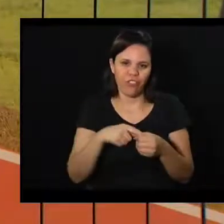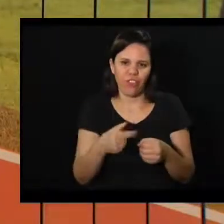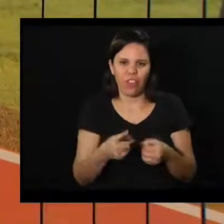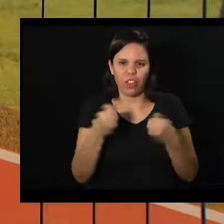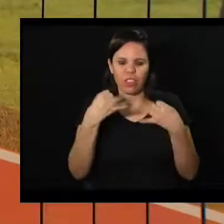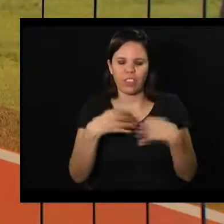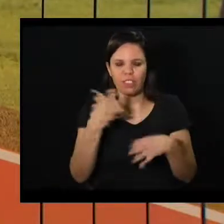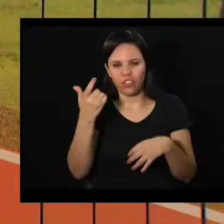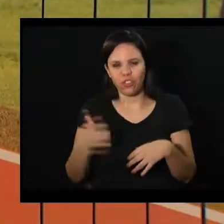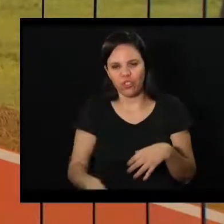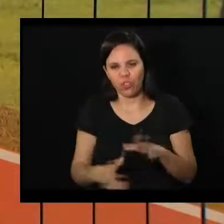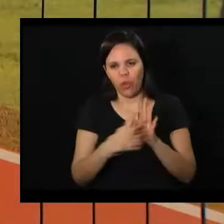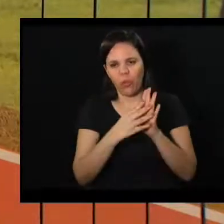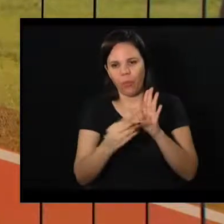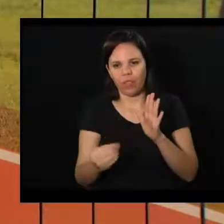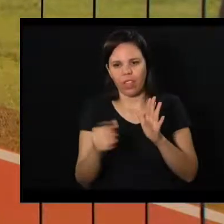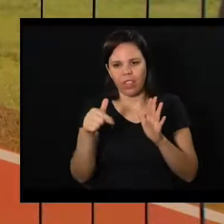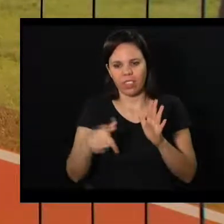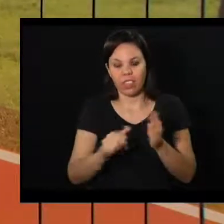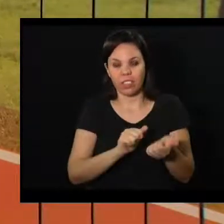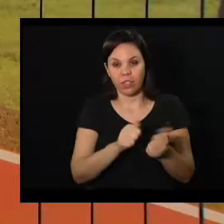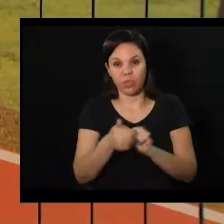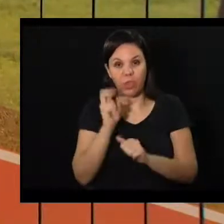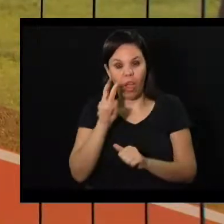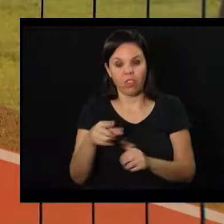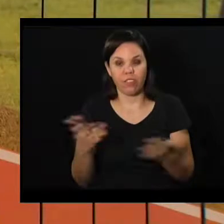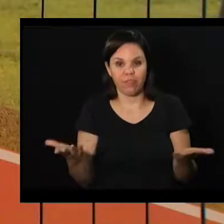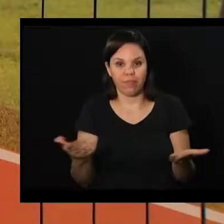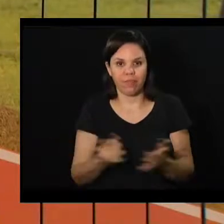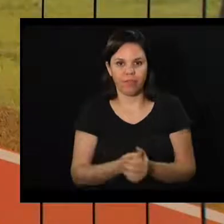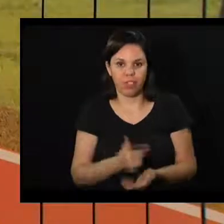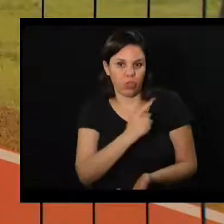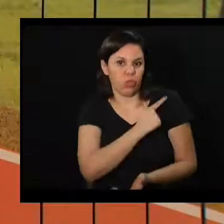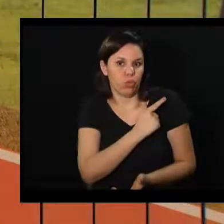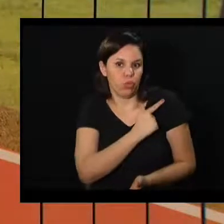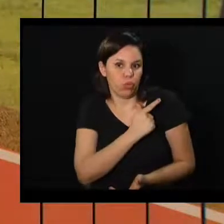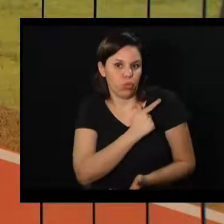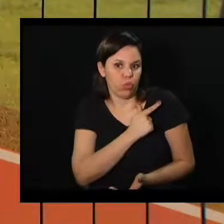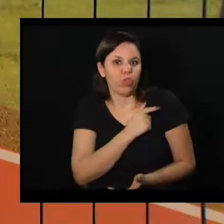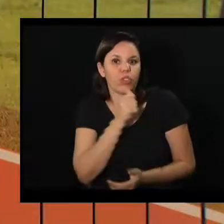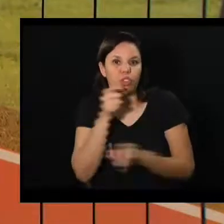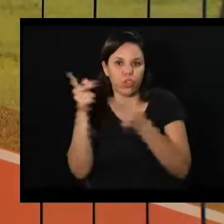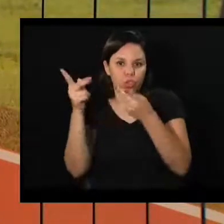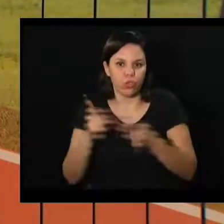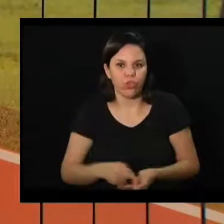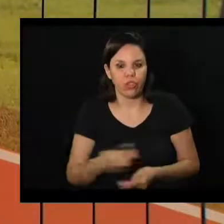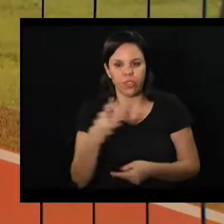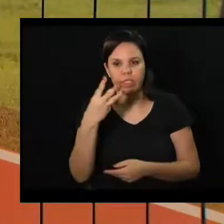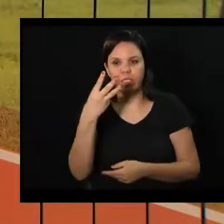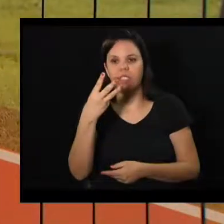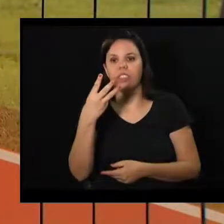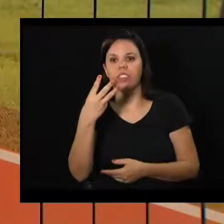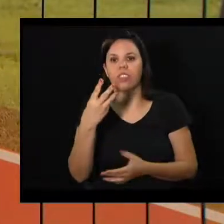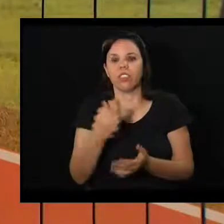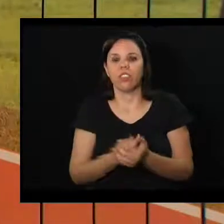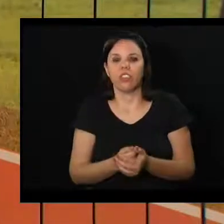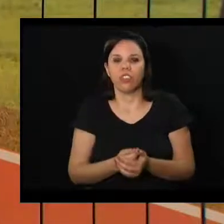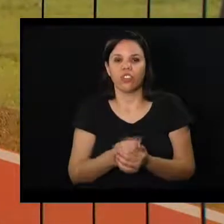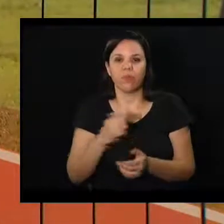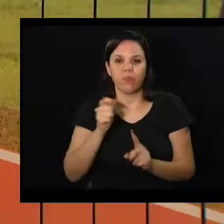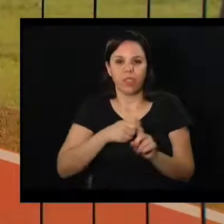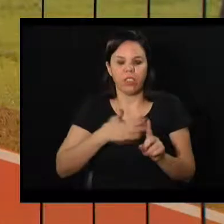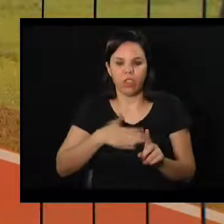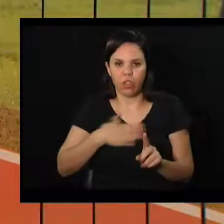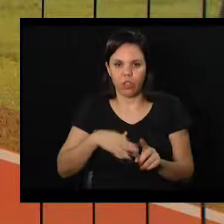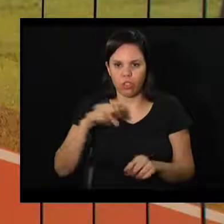mais uma modalidade aqui no quadro Olha o Esporte aí. O Guarani Indians convida, dia 3 de agosto, 9 horas da manhã,